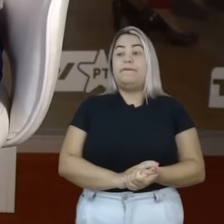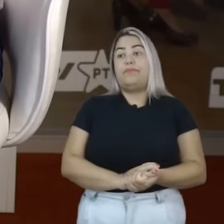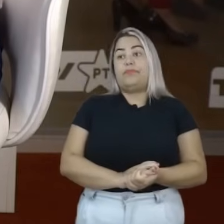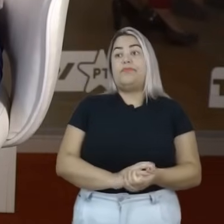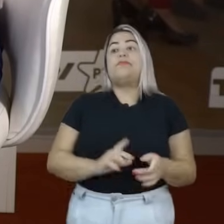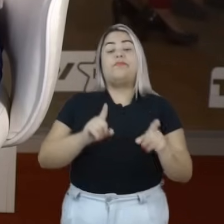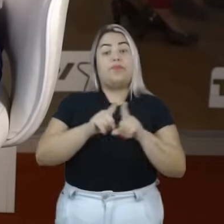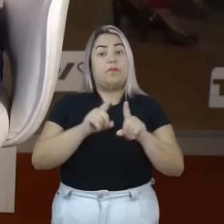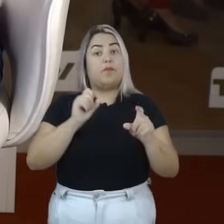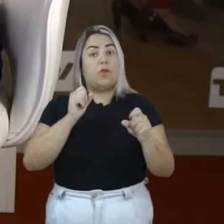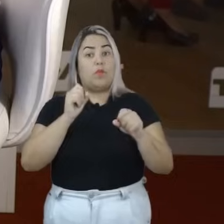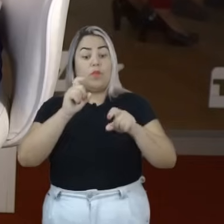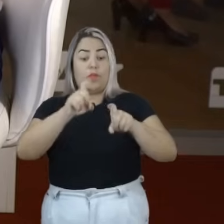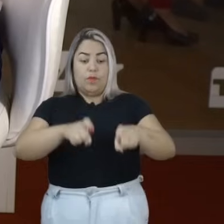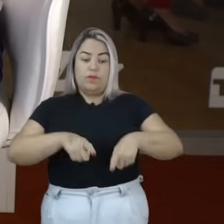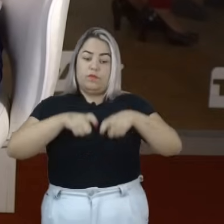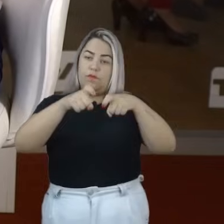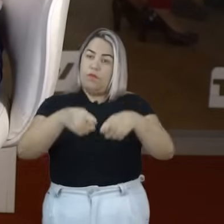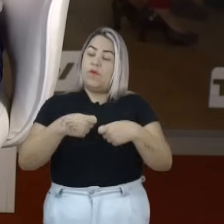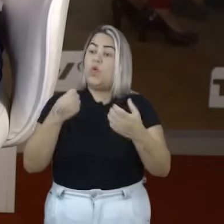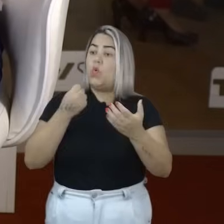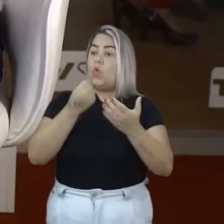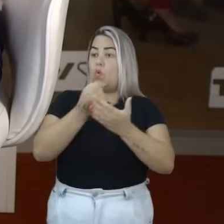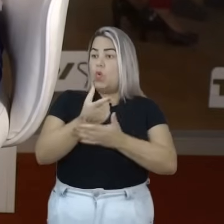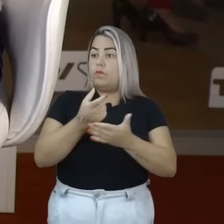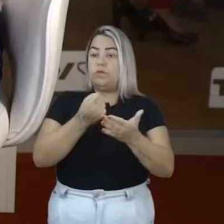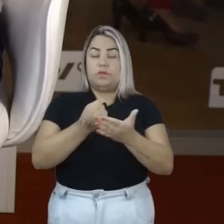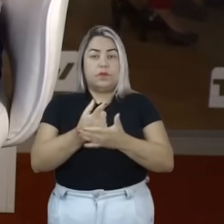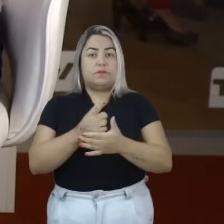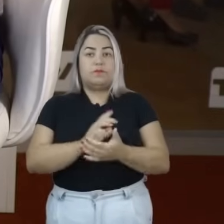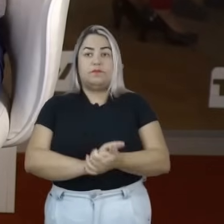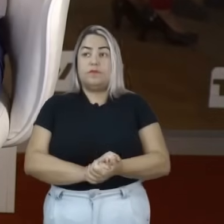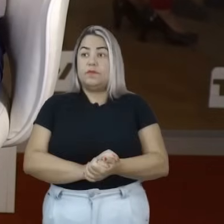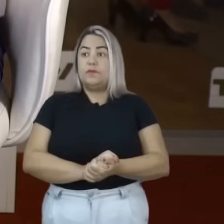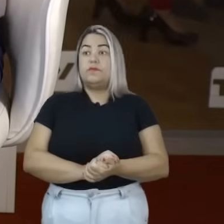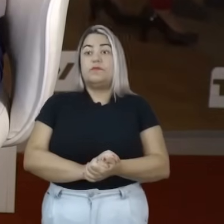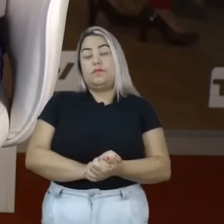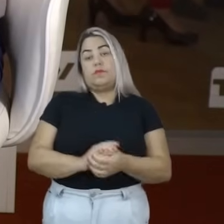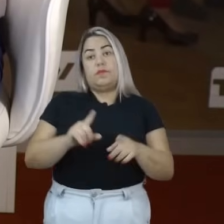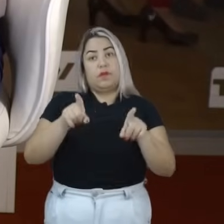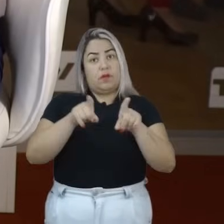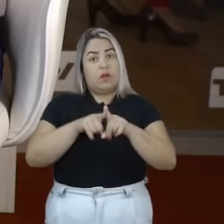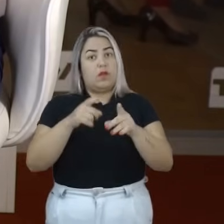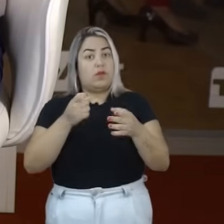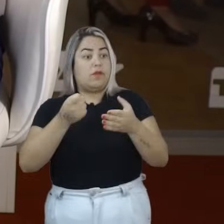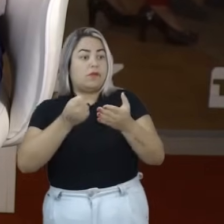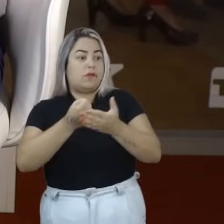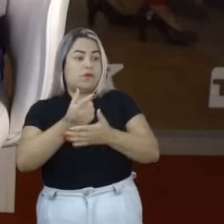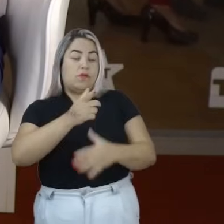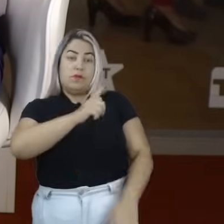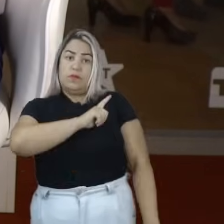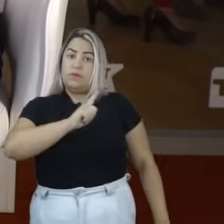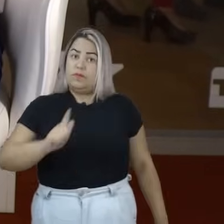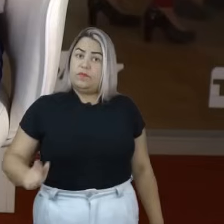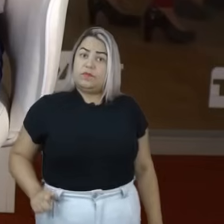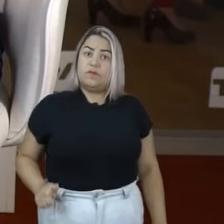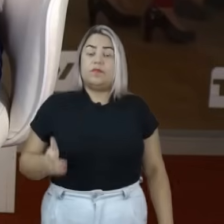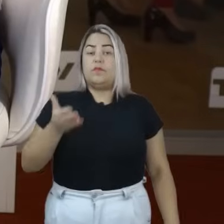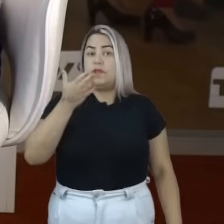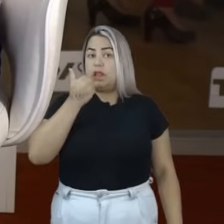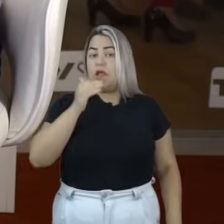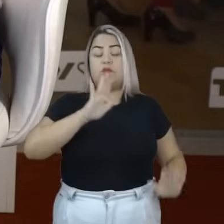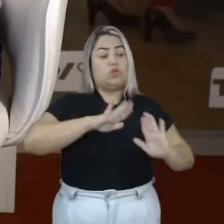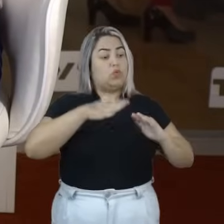o pequeno agricultor por uma compra direta, sem intermediário, assim como as compras governamentais, da alimentação